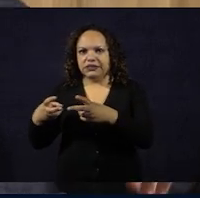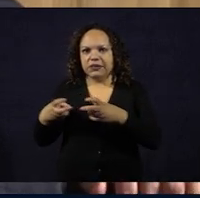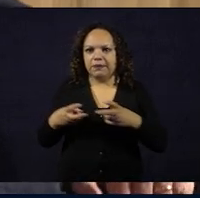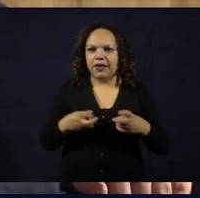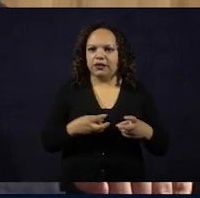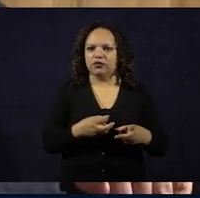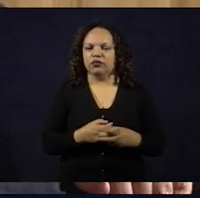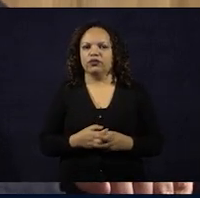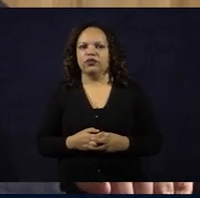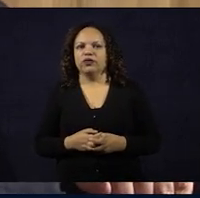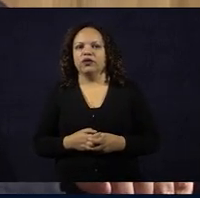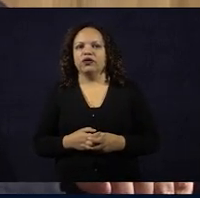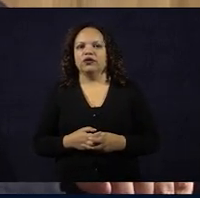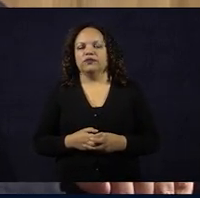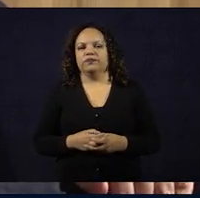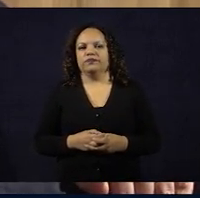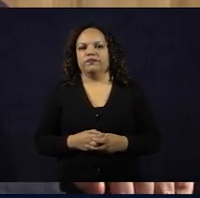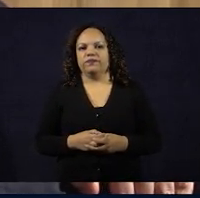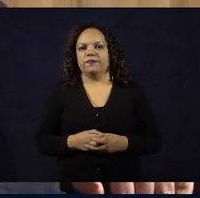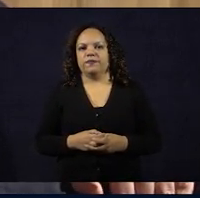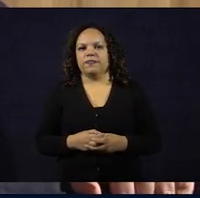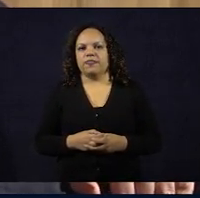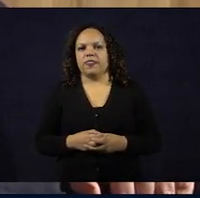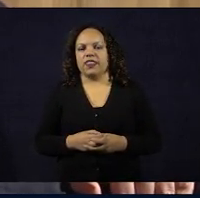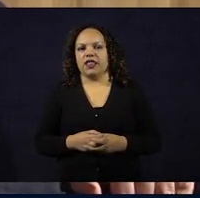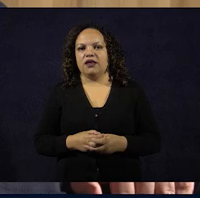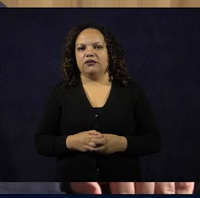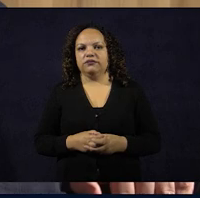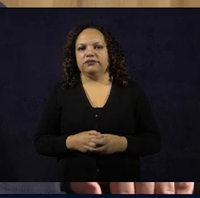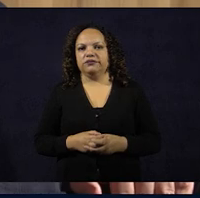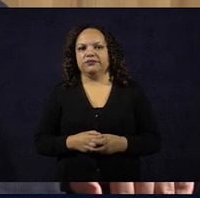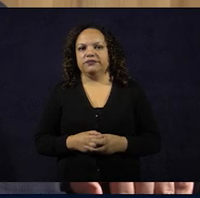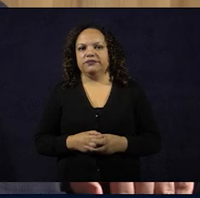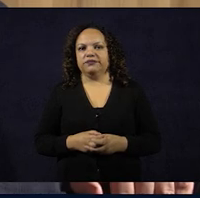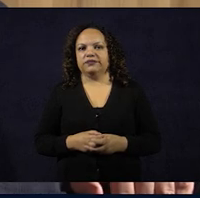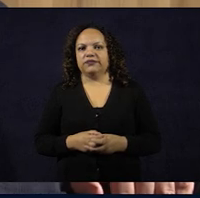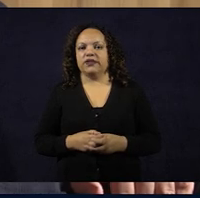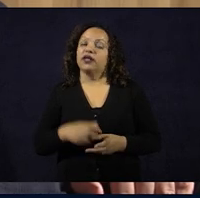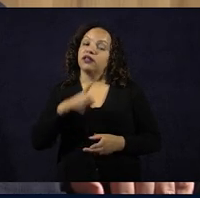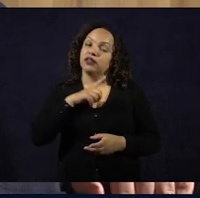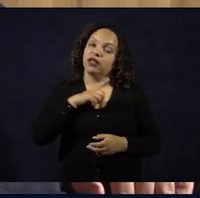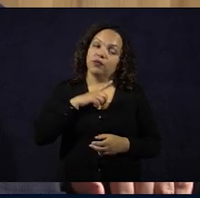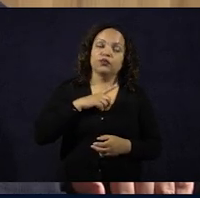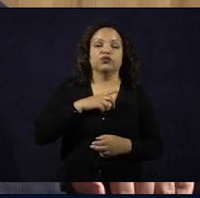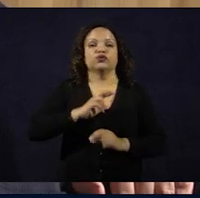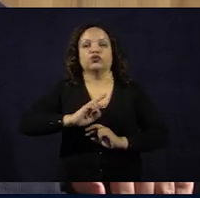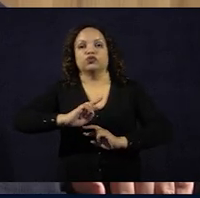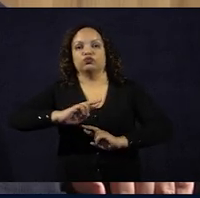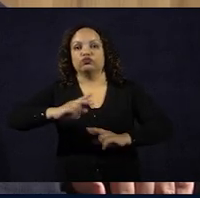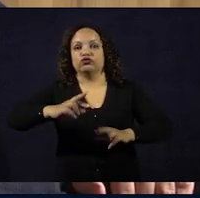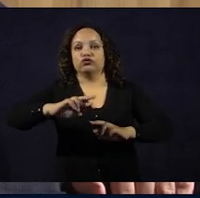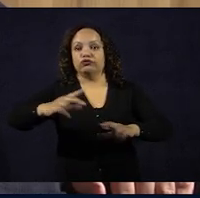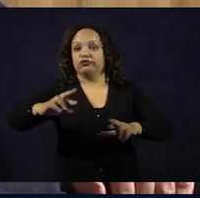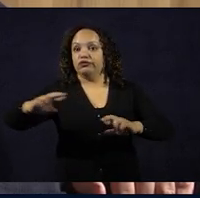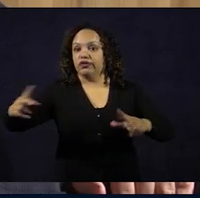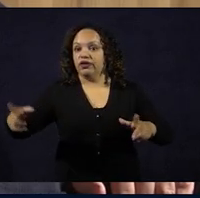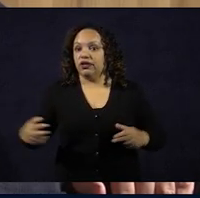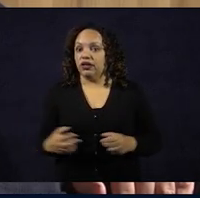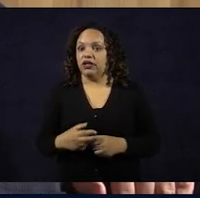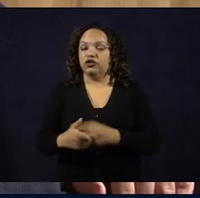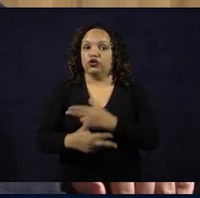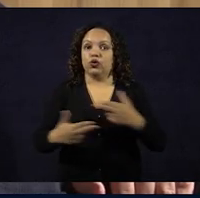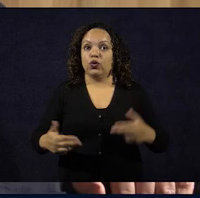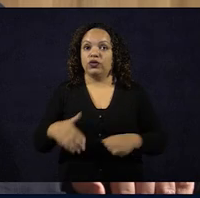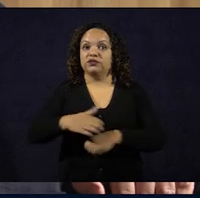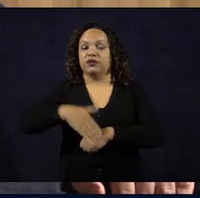independentemente disso de diversas ações dentro da companhia fonte na área de